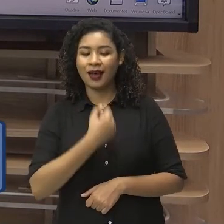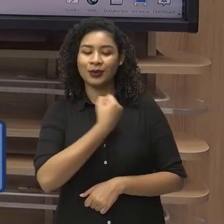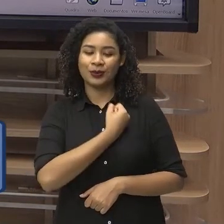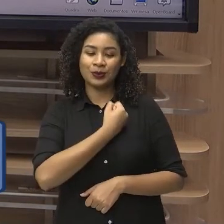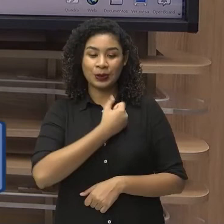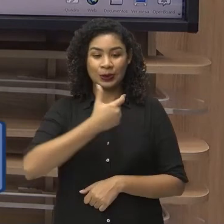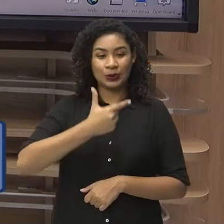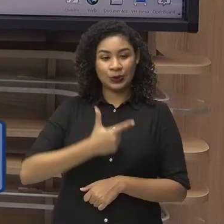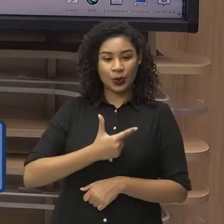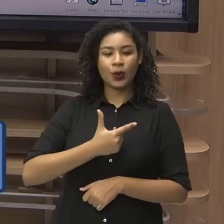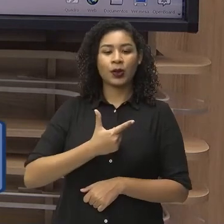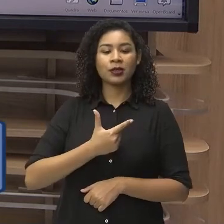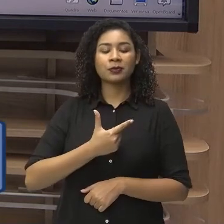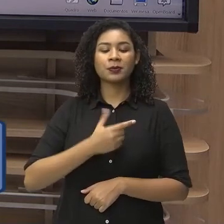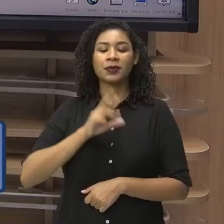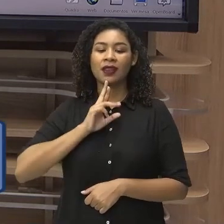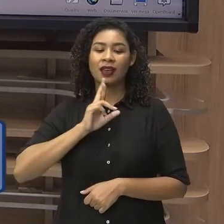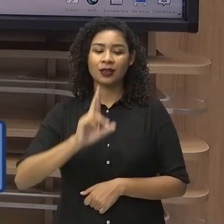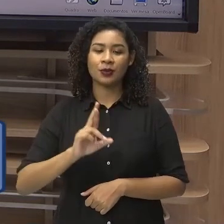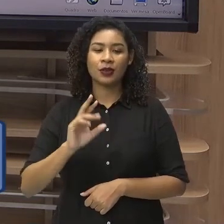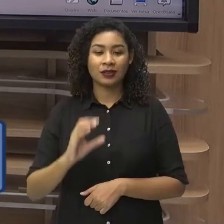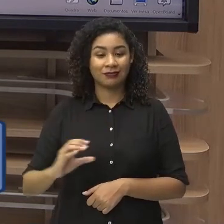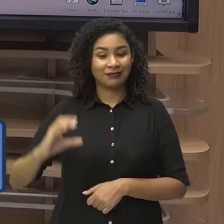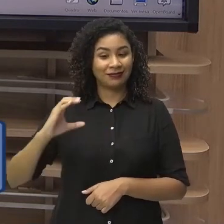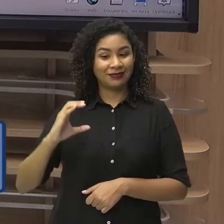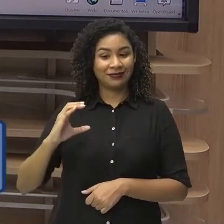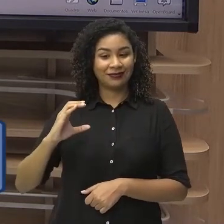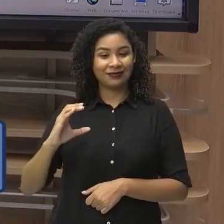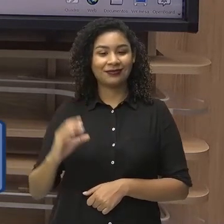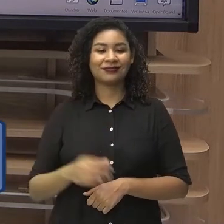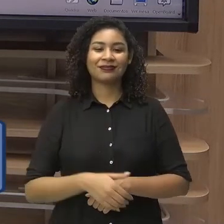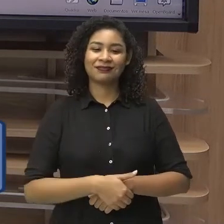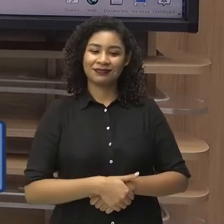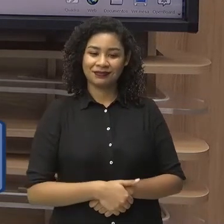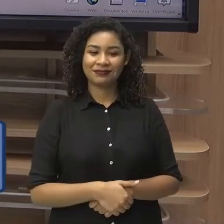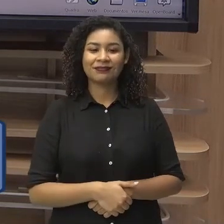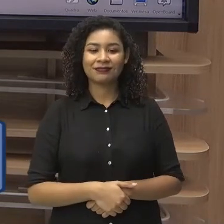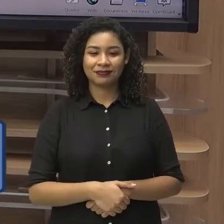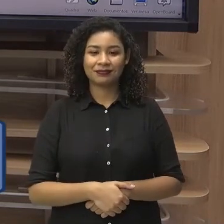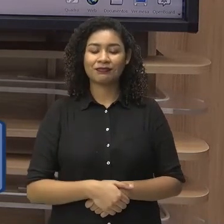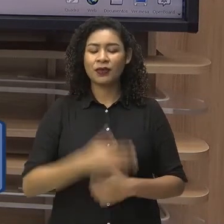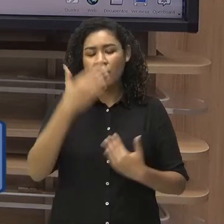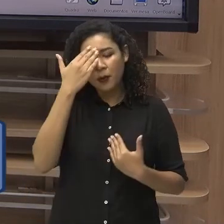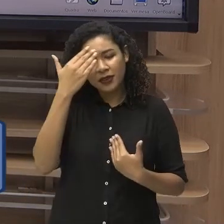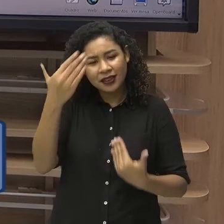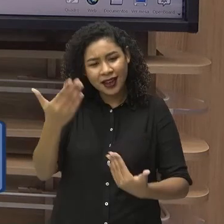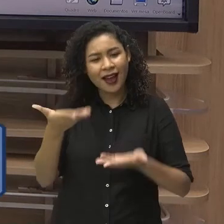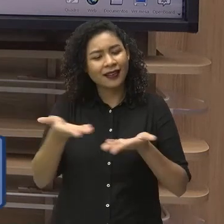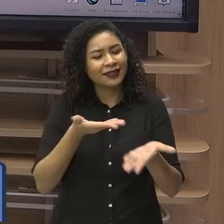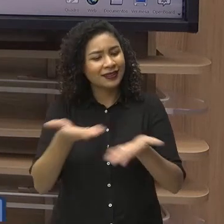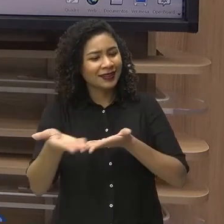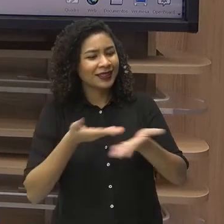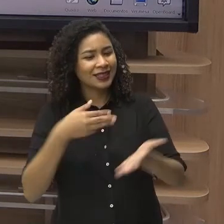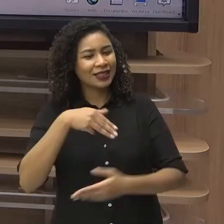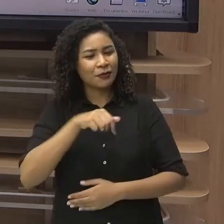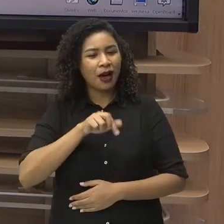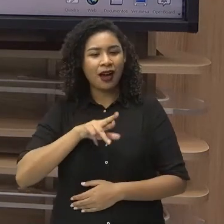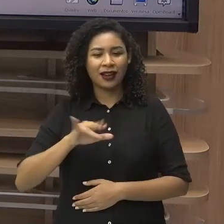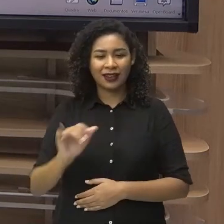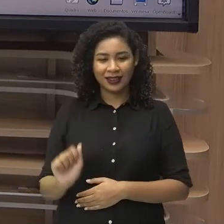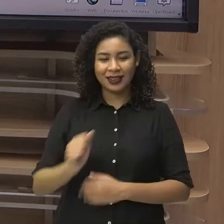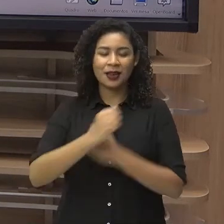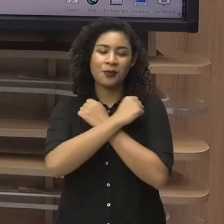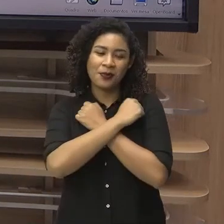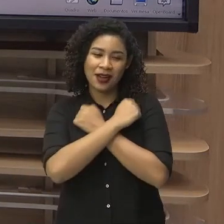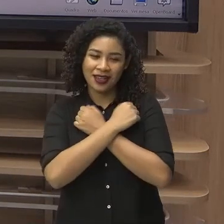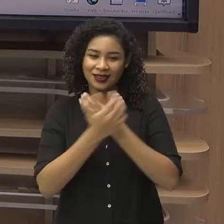Temos, olha só, ela também marcou a questão número 2, respondeu a questão número 2 e trouxe aí letra C. Muito obrigado aí a Maria Arruda pela participação. Um grande